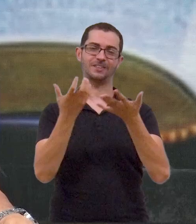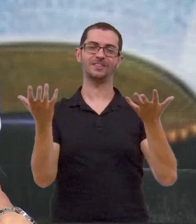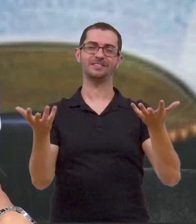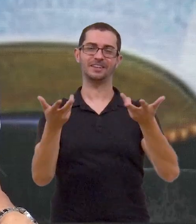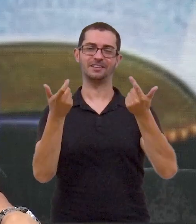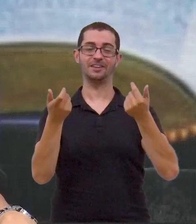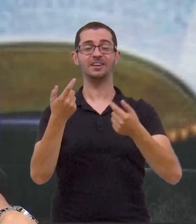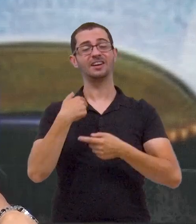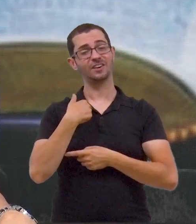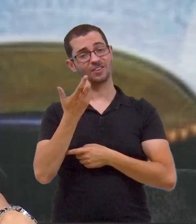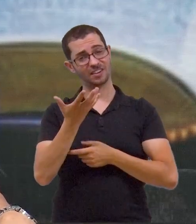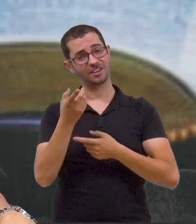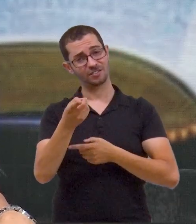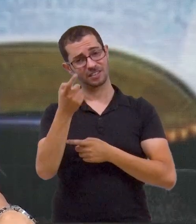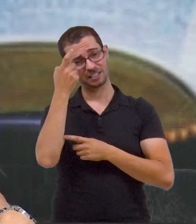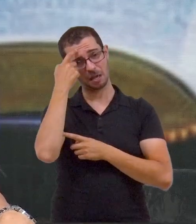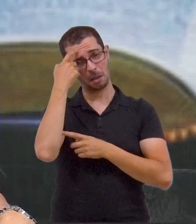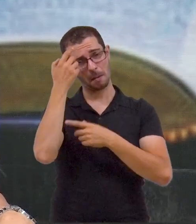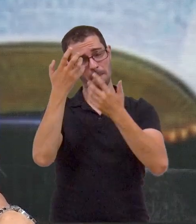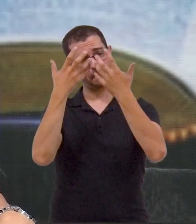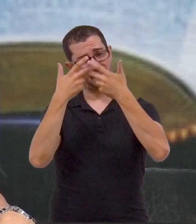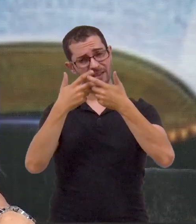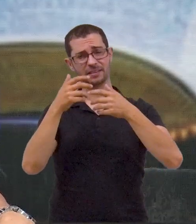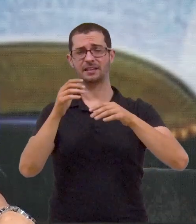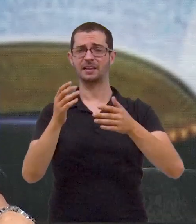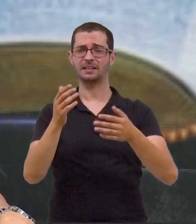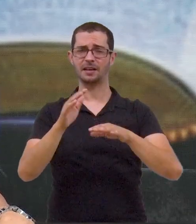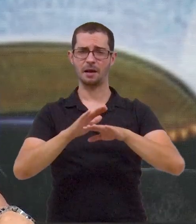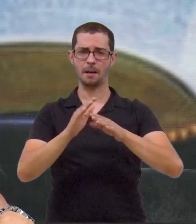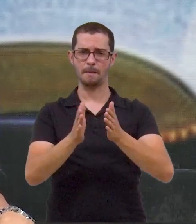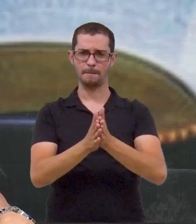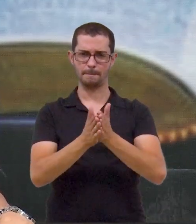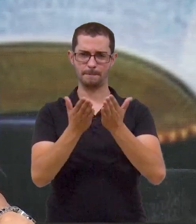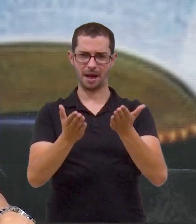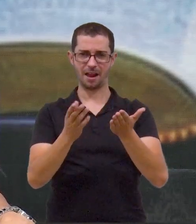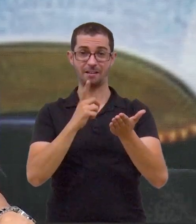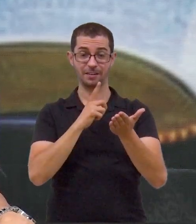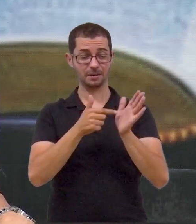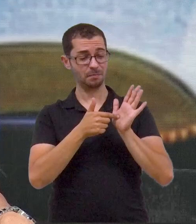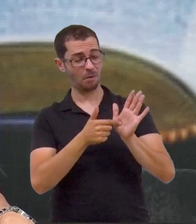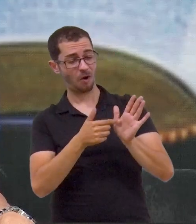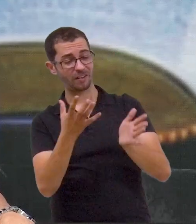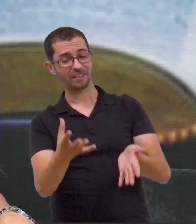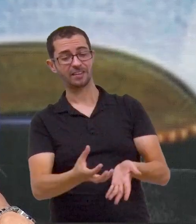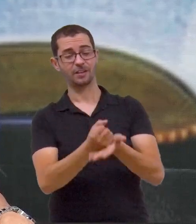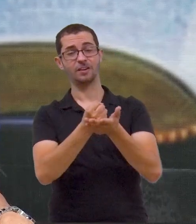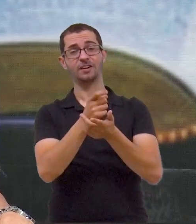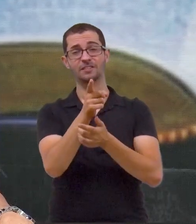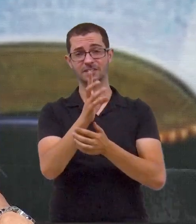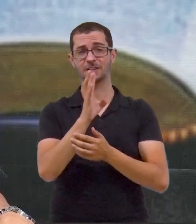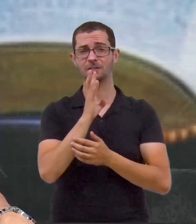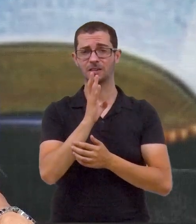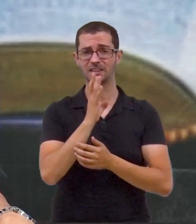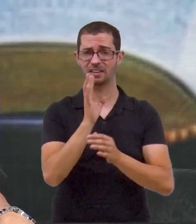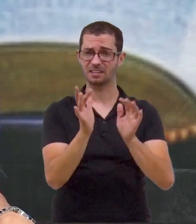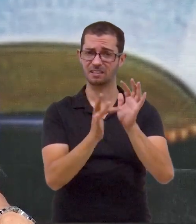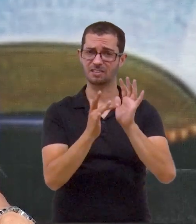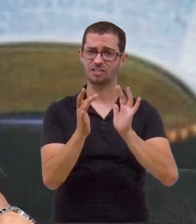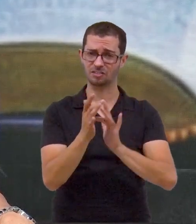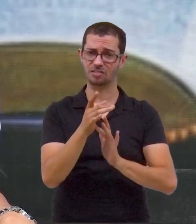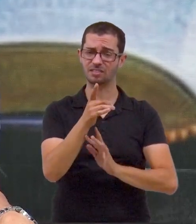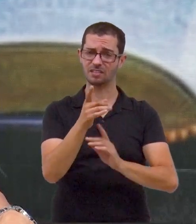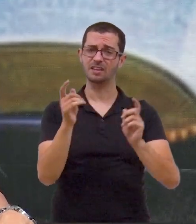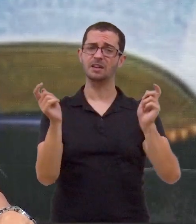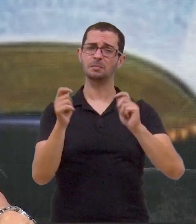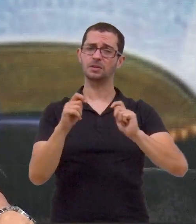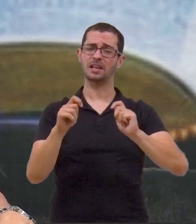deixar que você pensasse nessa tão grande salvação, que você conhecesse a Jesus, e que você pudesse